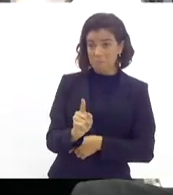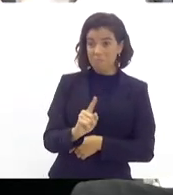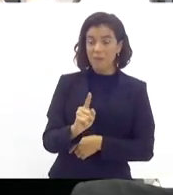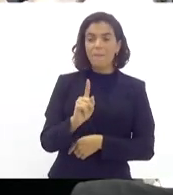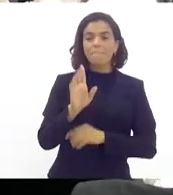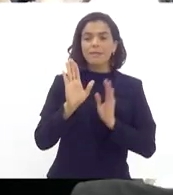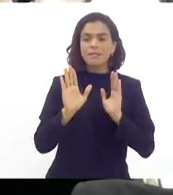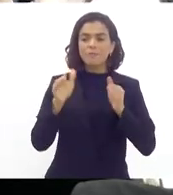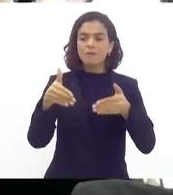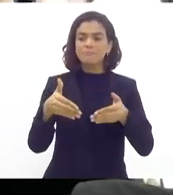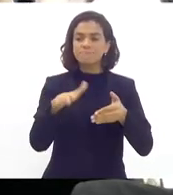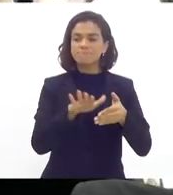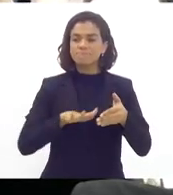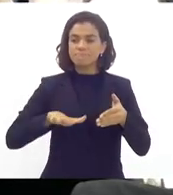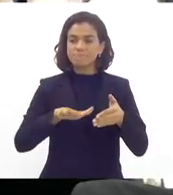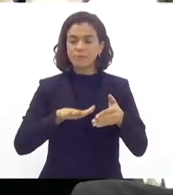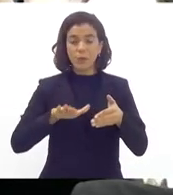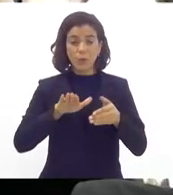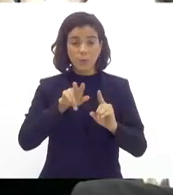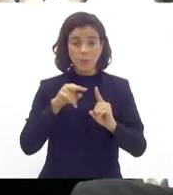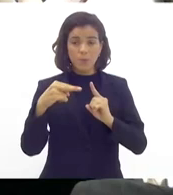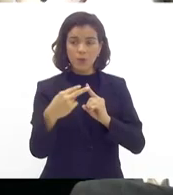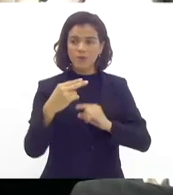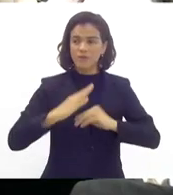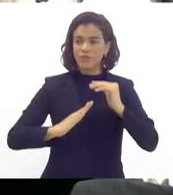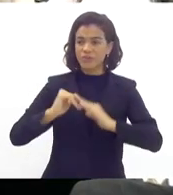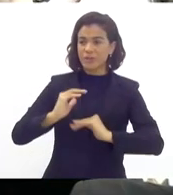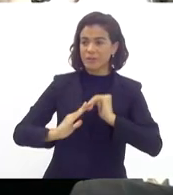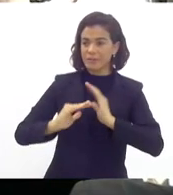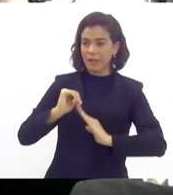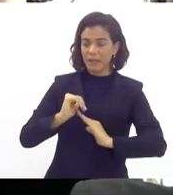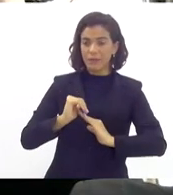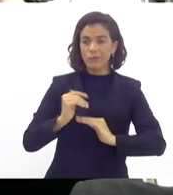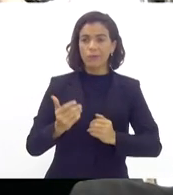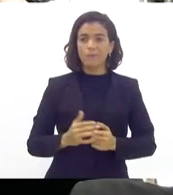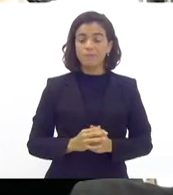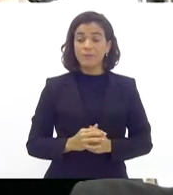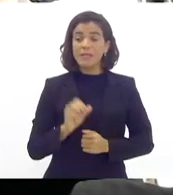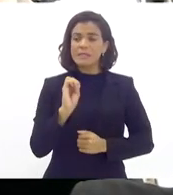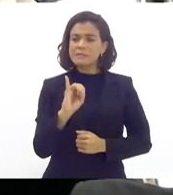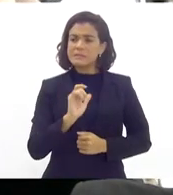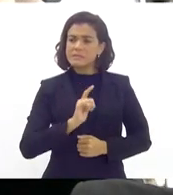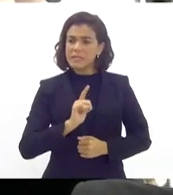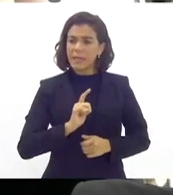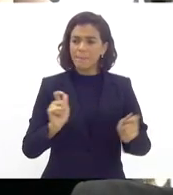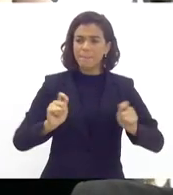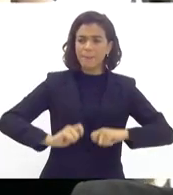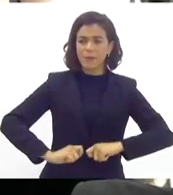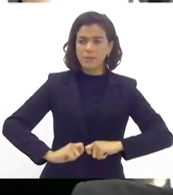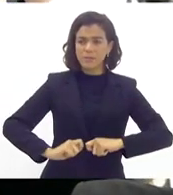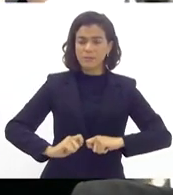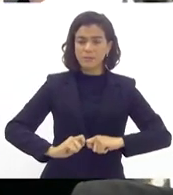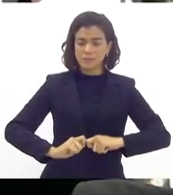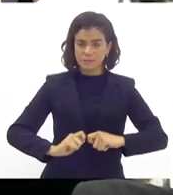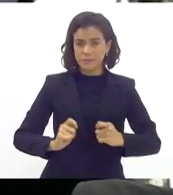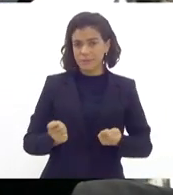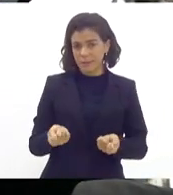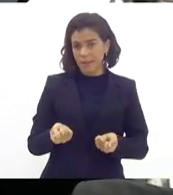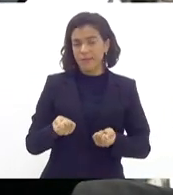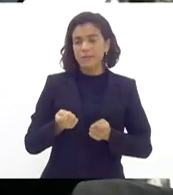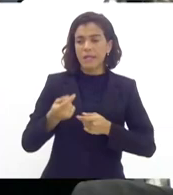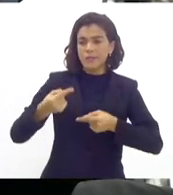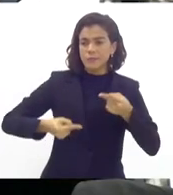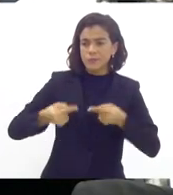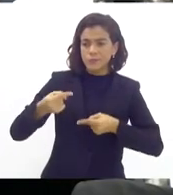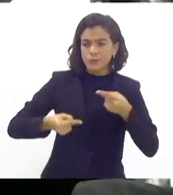central. E, inclusive, do ponto de vista técnico, se há alguma possibilidade, né, na